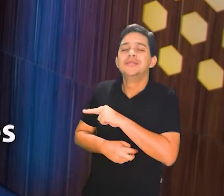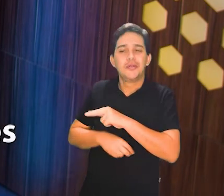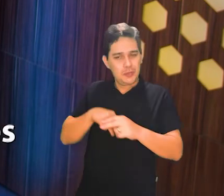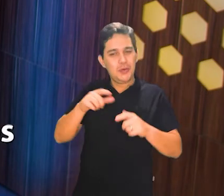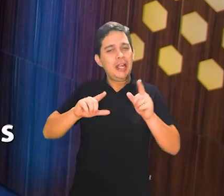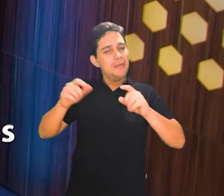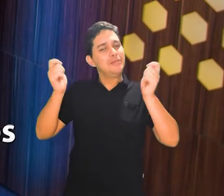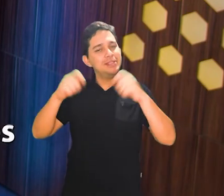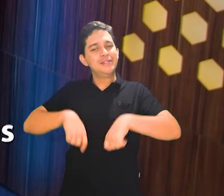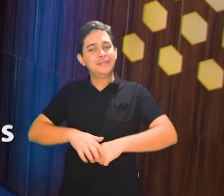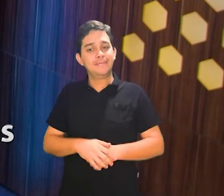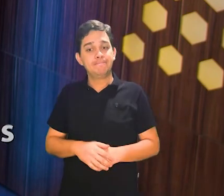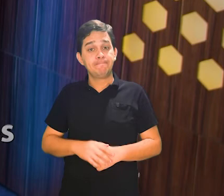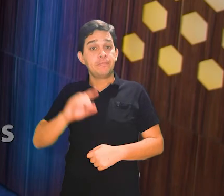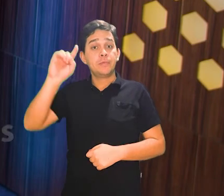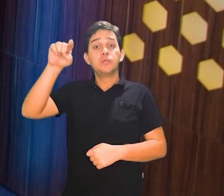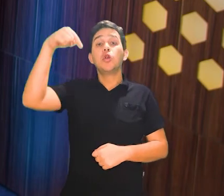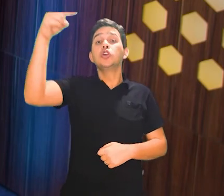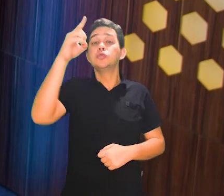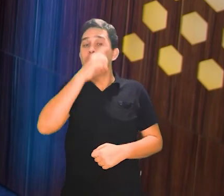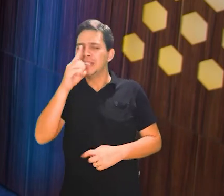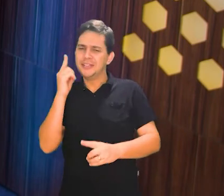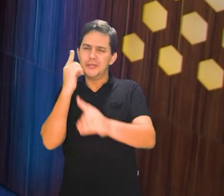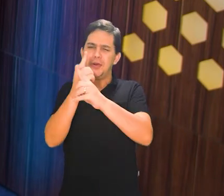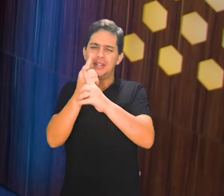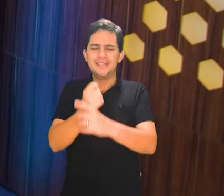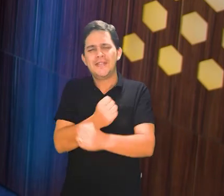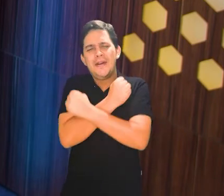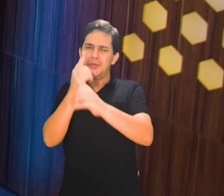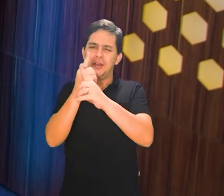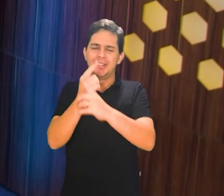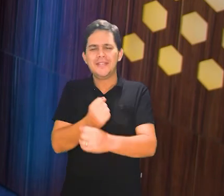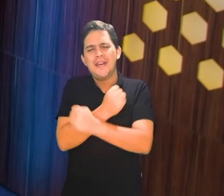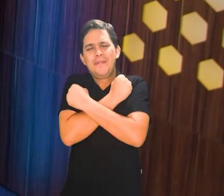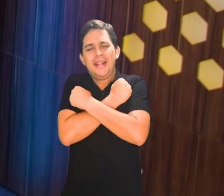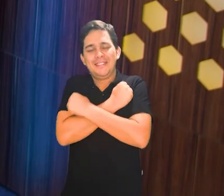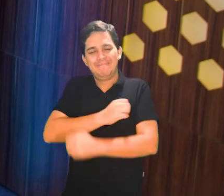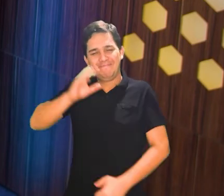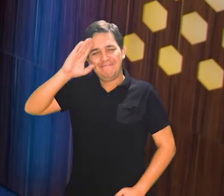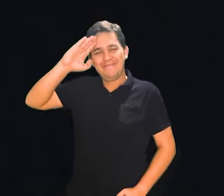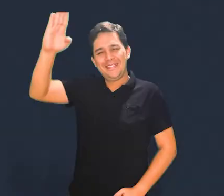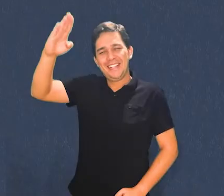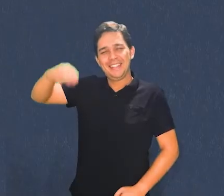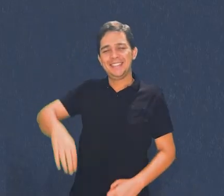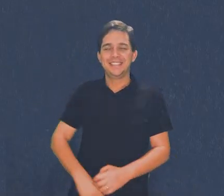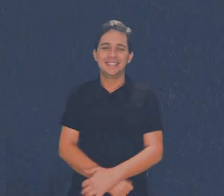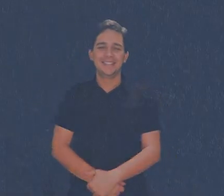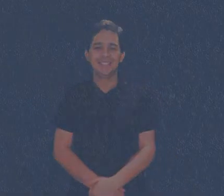Spotify e iTunes. Nos vemos no próximo domingo. Um abraço e até lá!